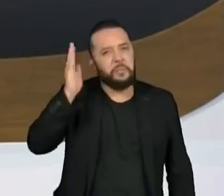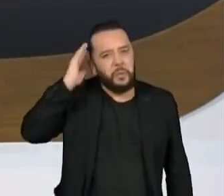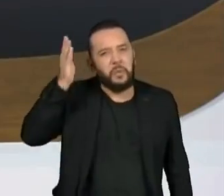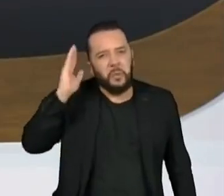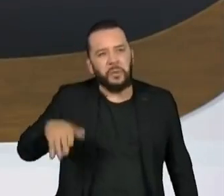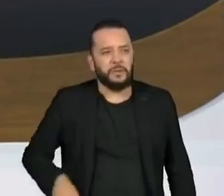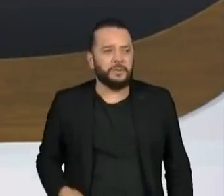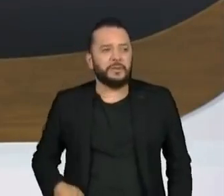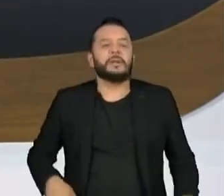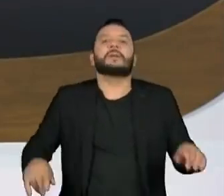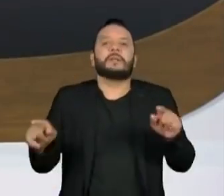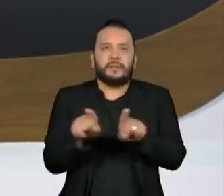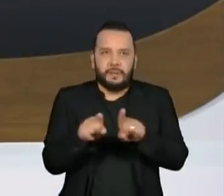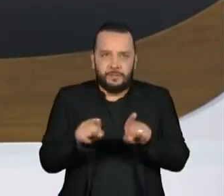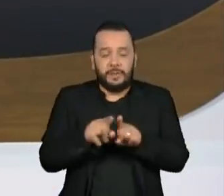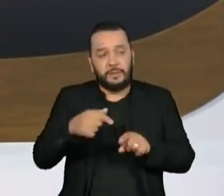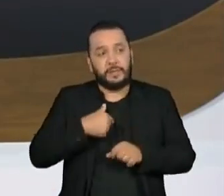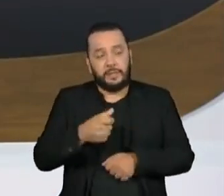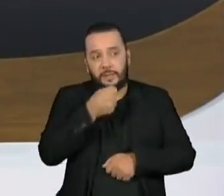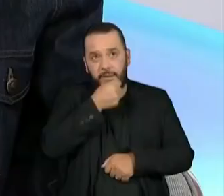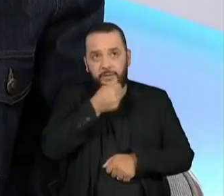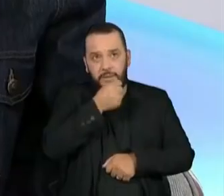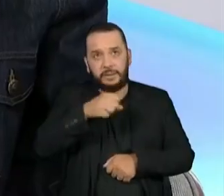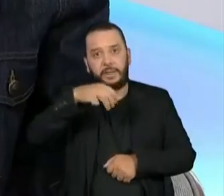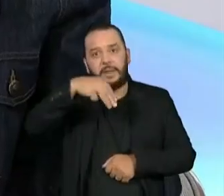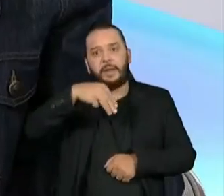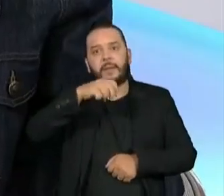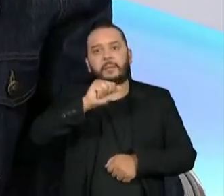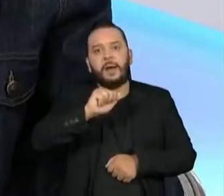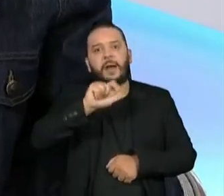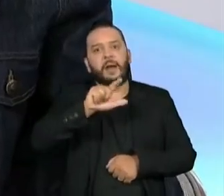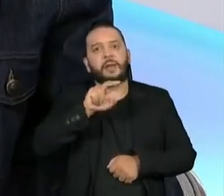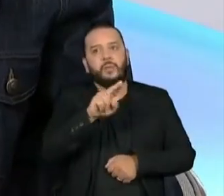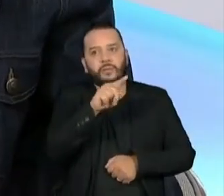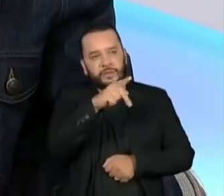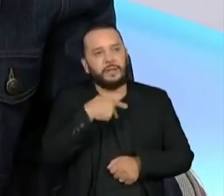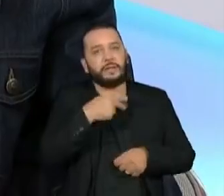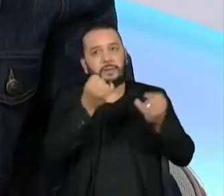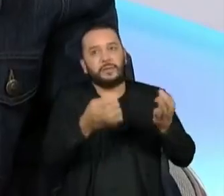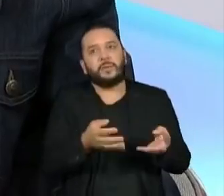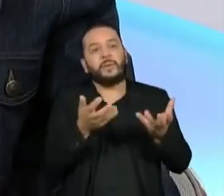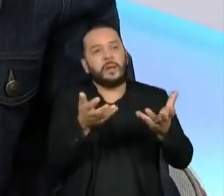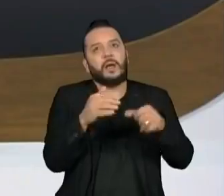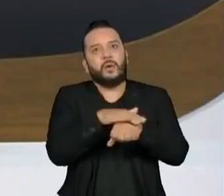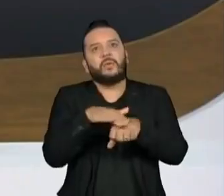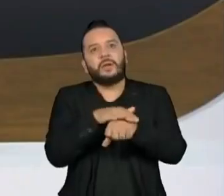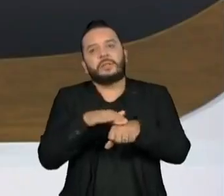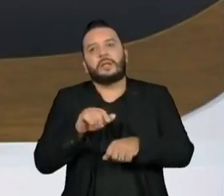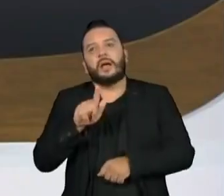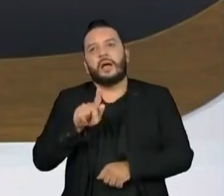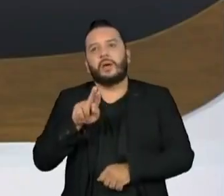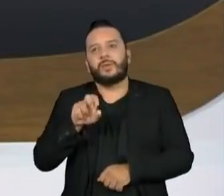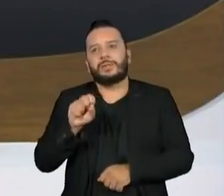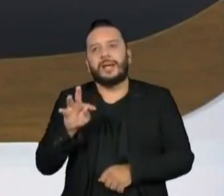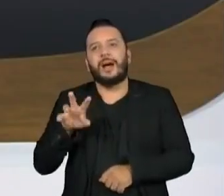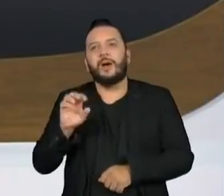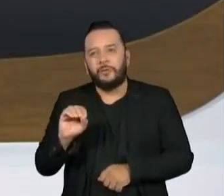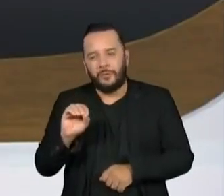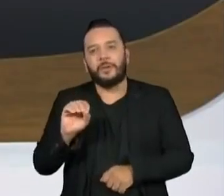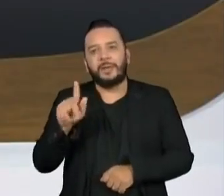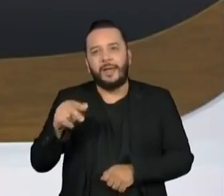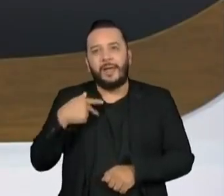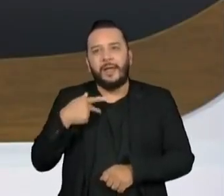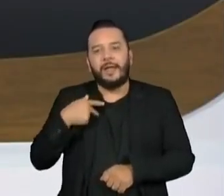entrevista recente à Malu Gaspar, ao podcast dela, você disse que gostaria de dialogar com o Gustavo, filho do Geraldo Marink,